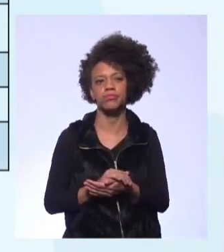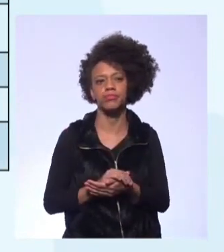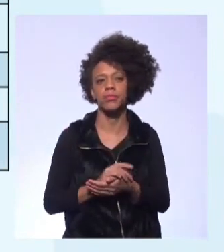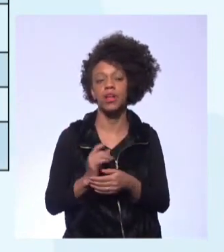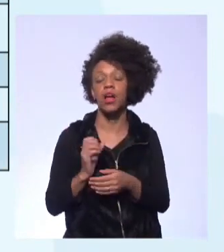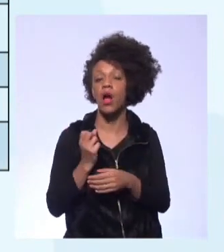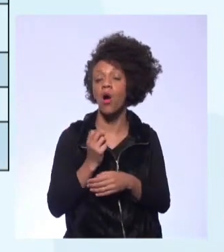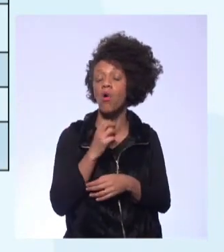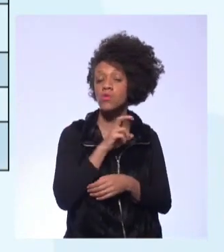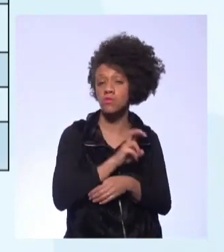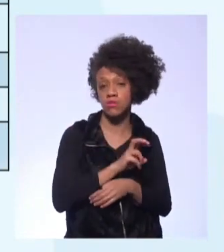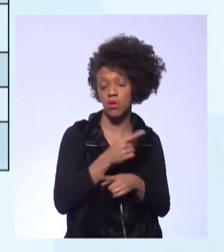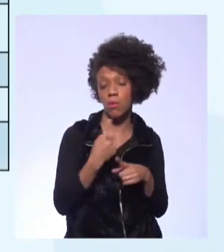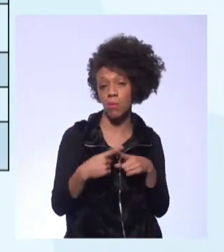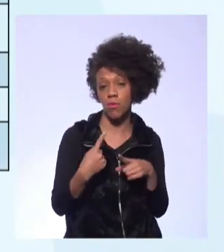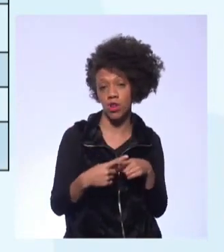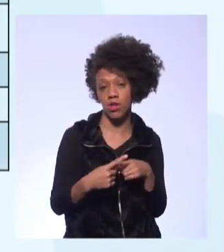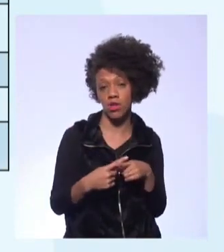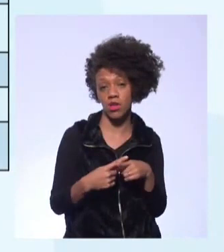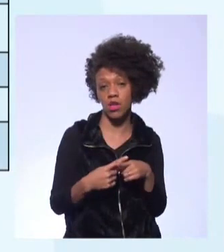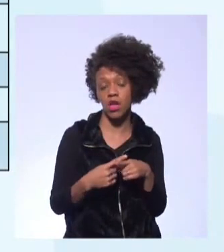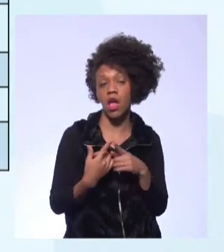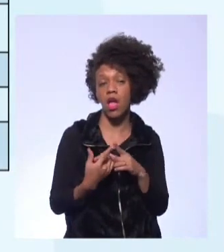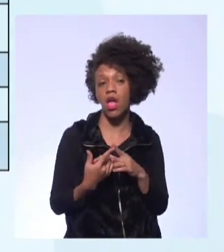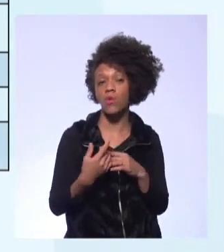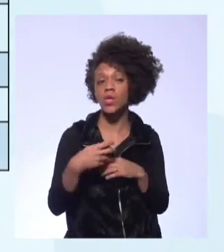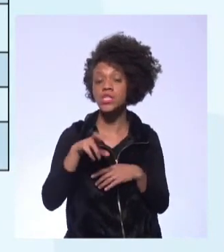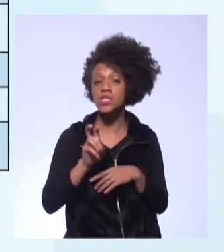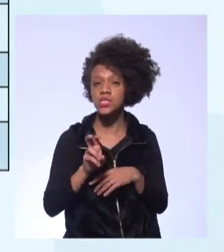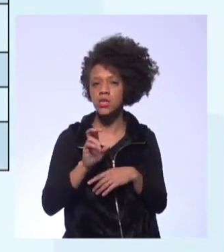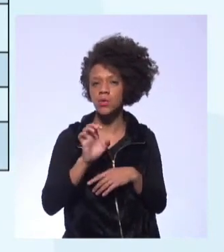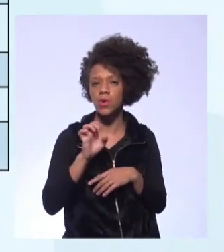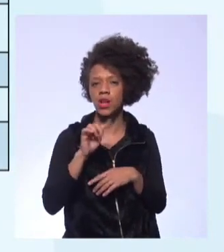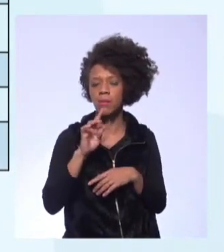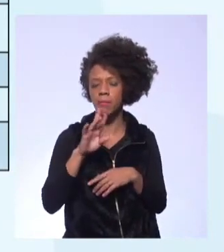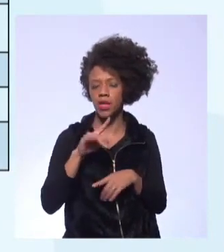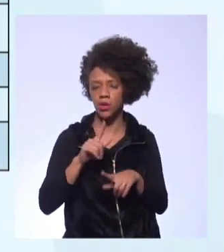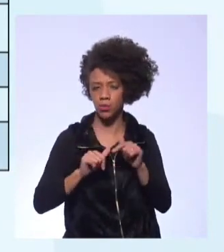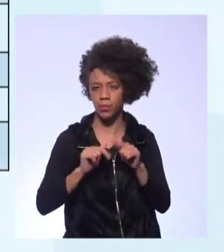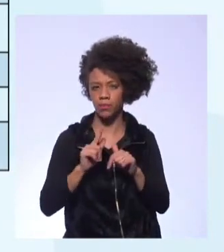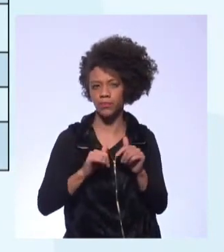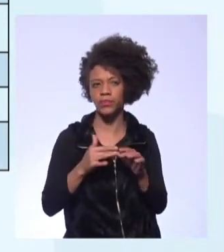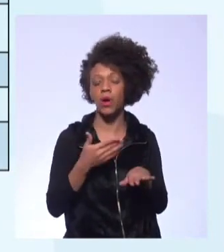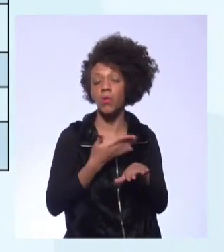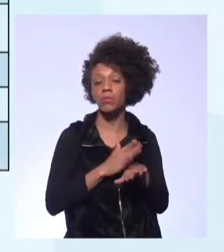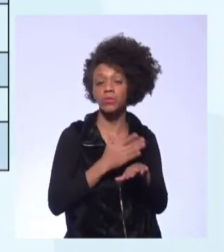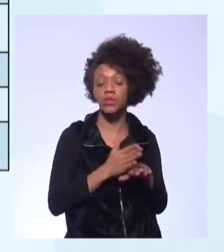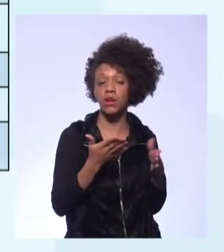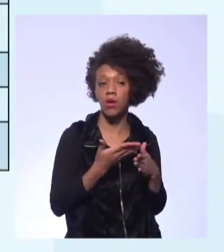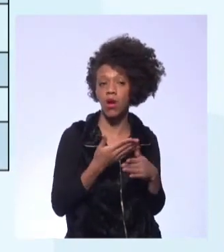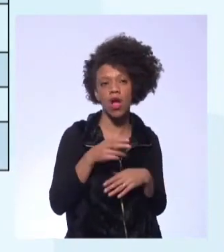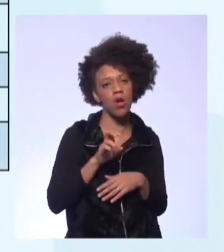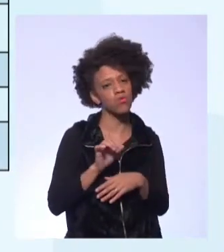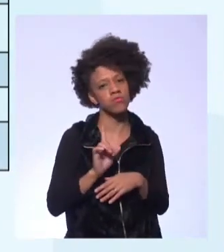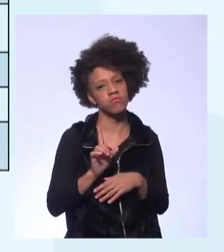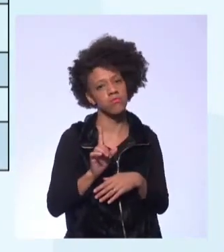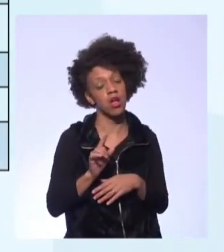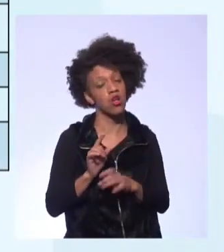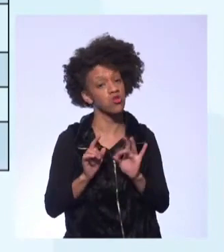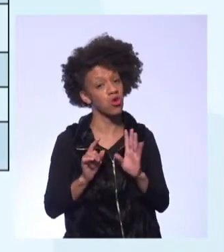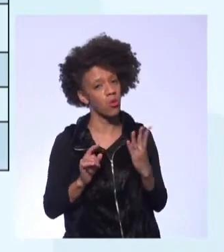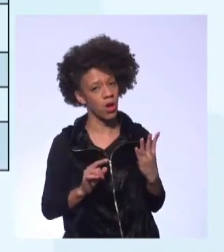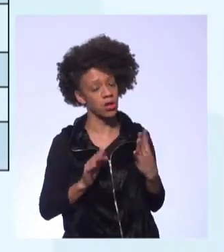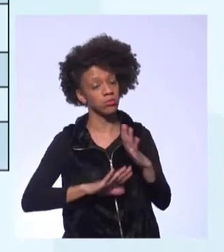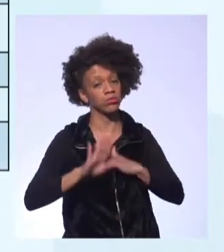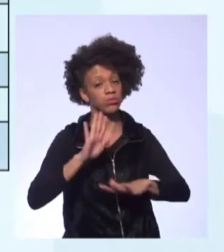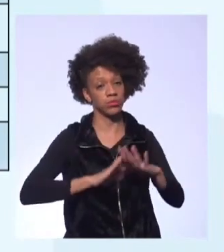eu contei 5 por quê? Porque eu estou usando 5 elementos. Agora, nesse exercício que nós estamos fazendo agora, eu não usei os 5, eu usei só 4, então cuidado.